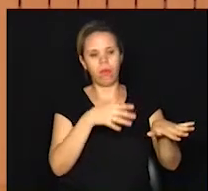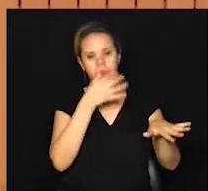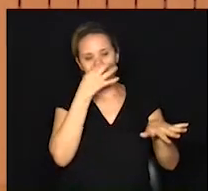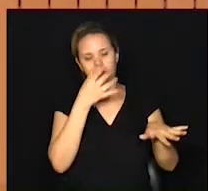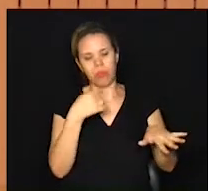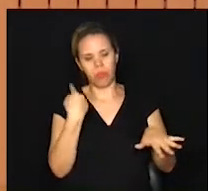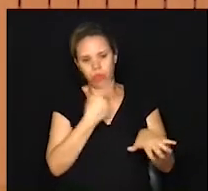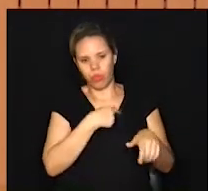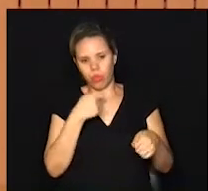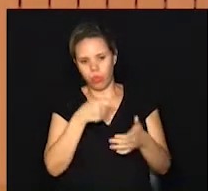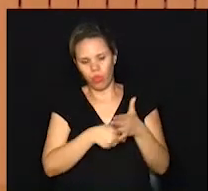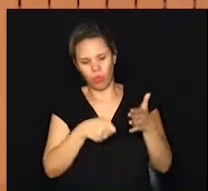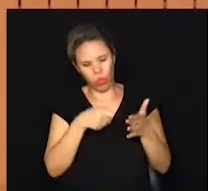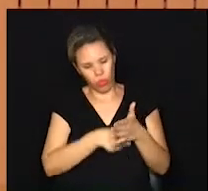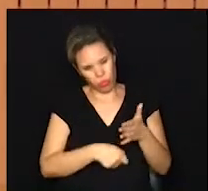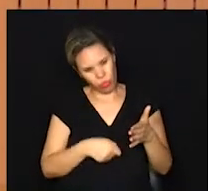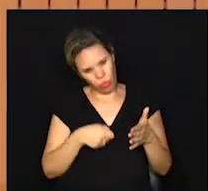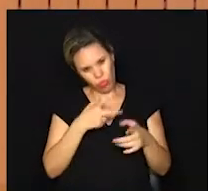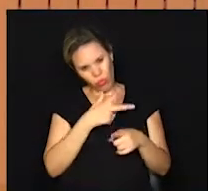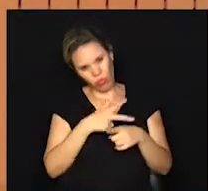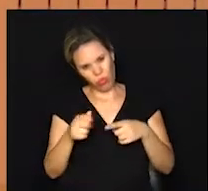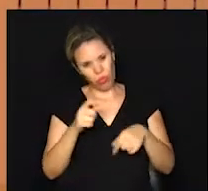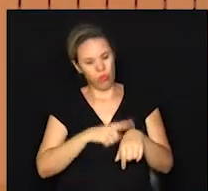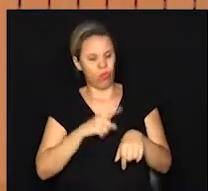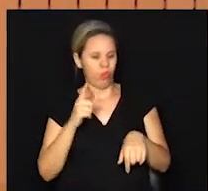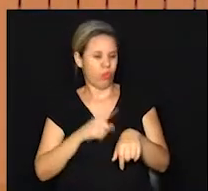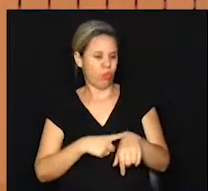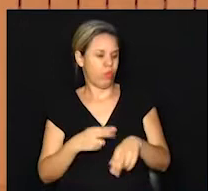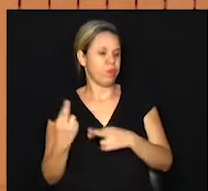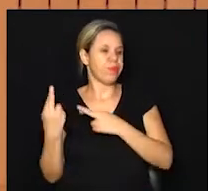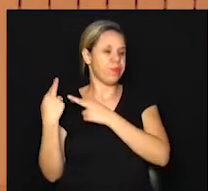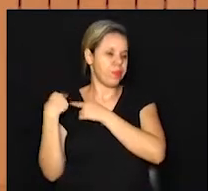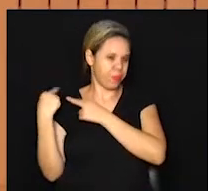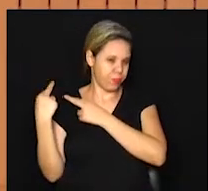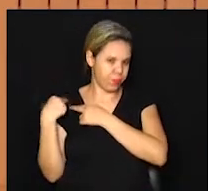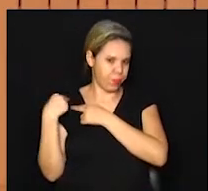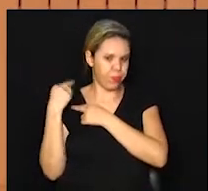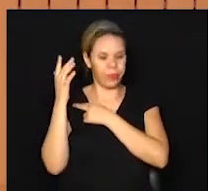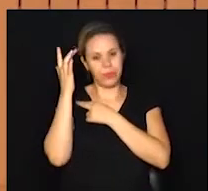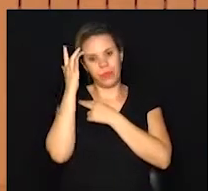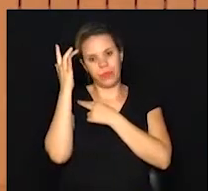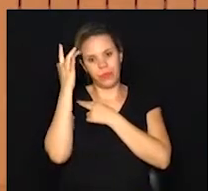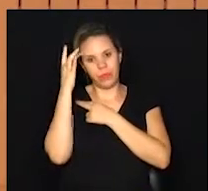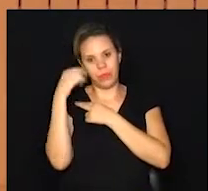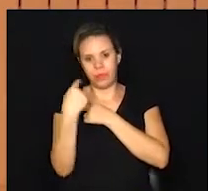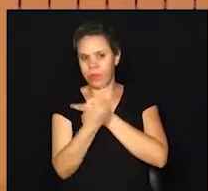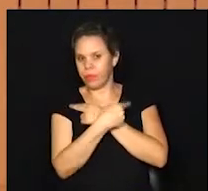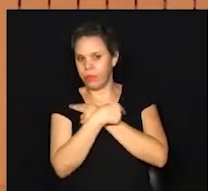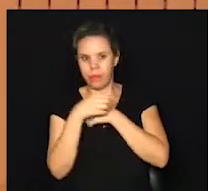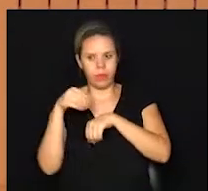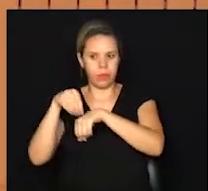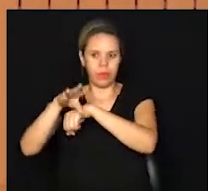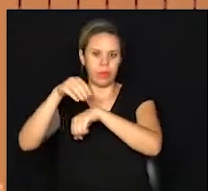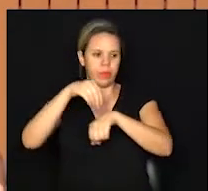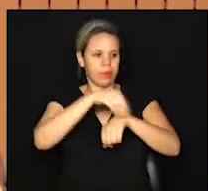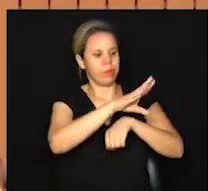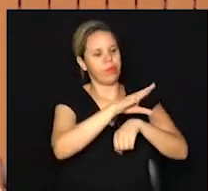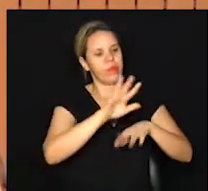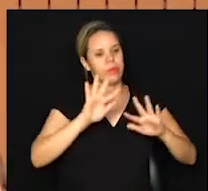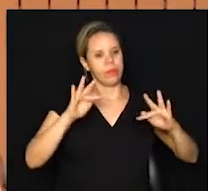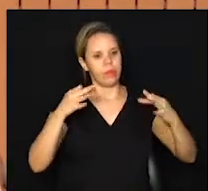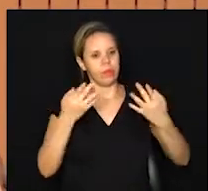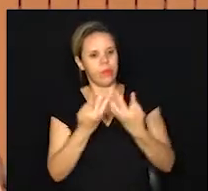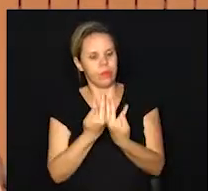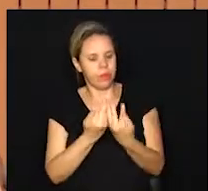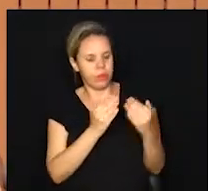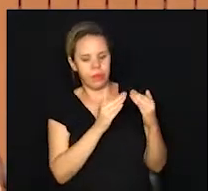precisamos enfrentar este momento com muita responsabilidade para que a gente não leve para as nossas famílias, para os nossos vizinhos